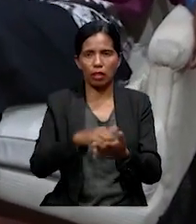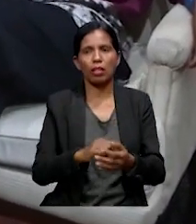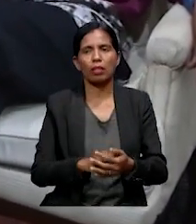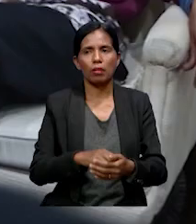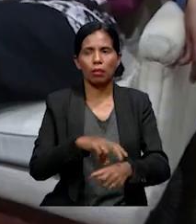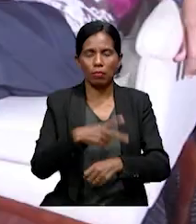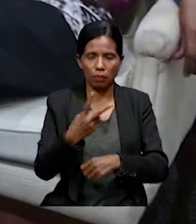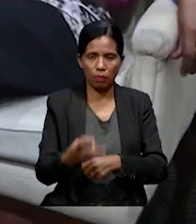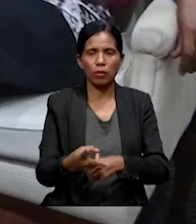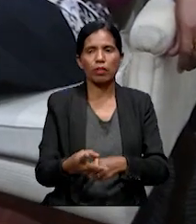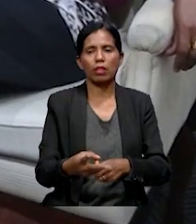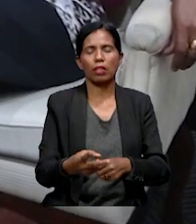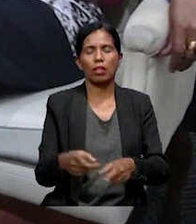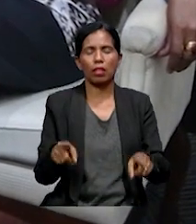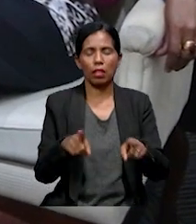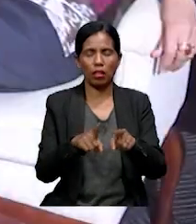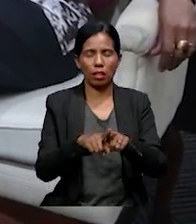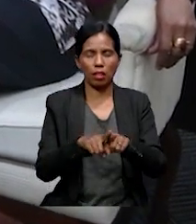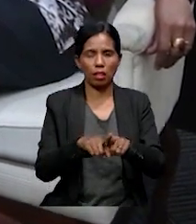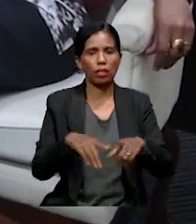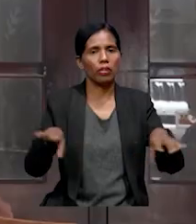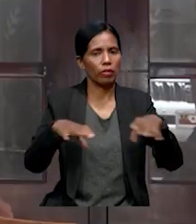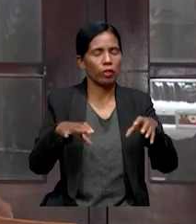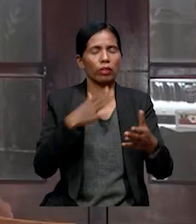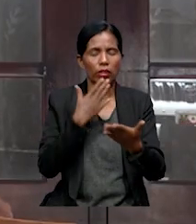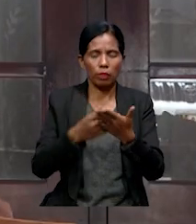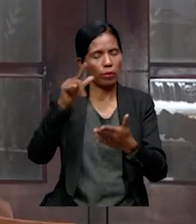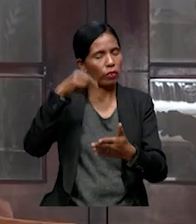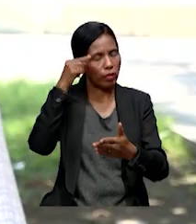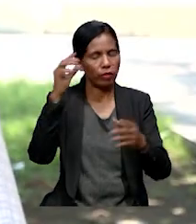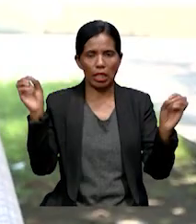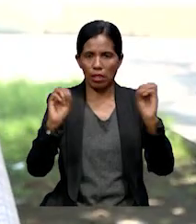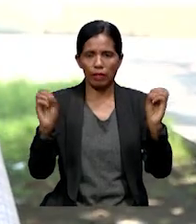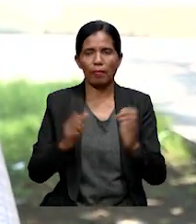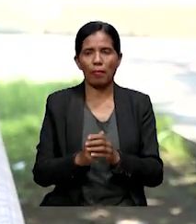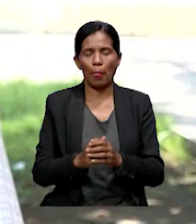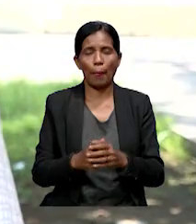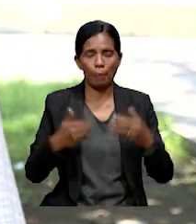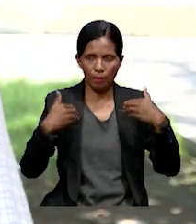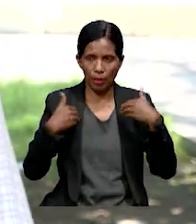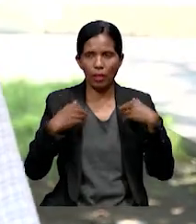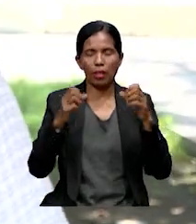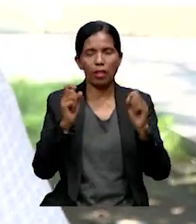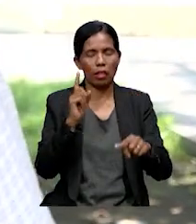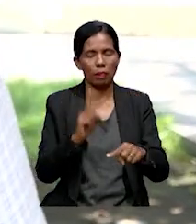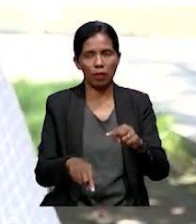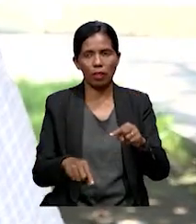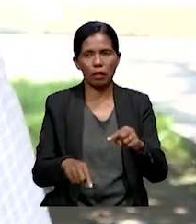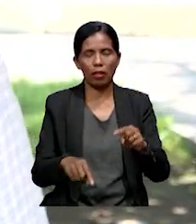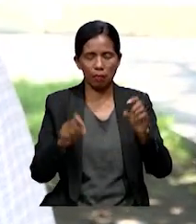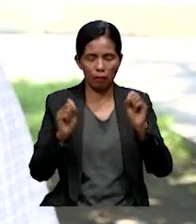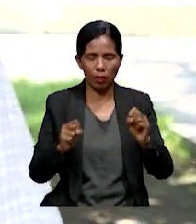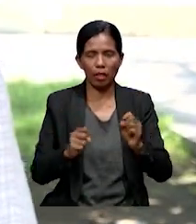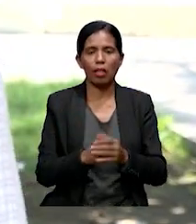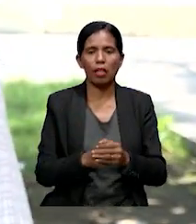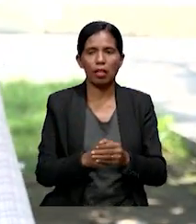sebab tidak ada be buah gubernasau ne la yona, ne mak kerri sama barbara. O senão ia solução ainda que para la bele halo agravante ne ba bebe,